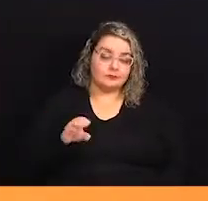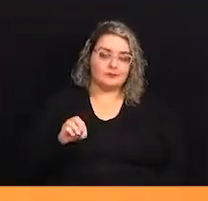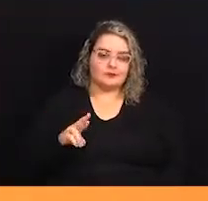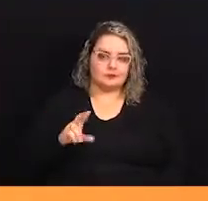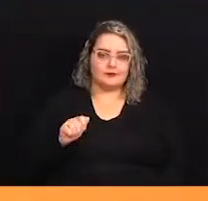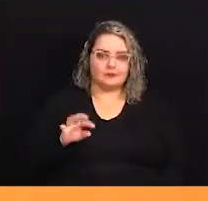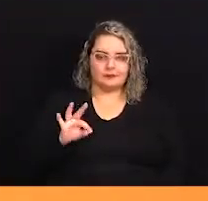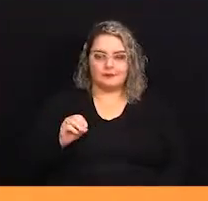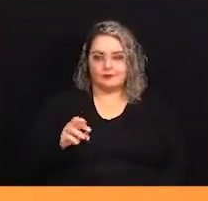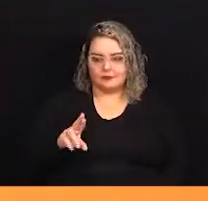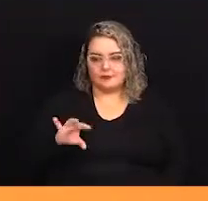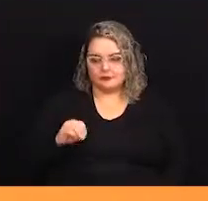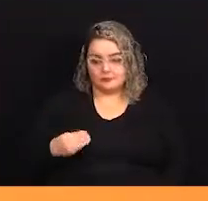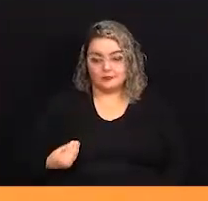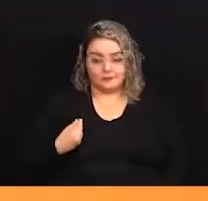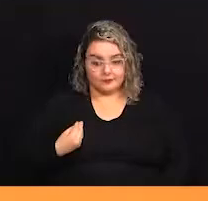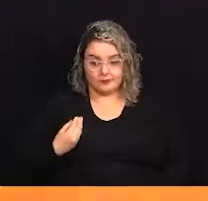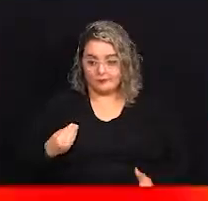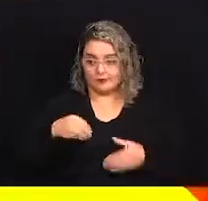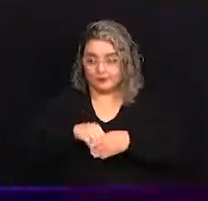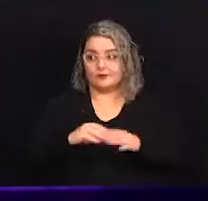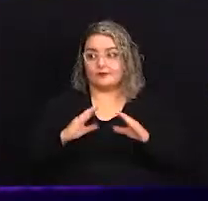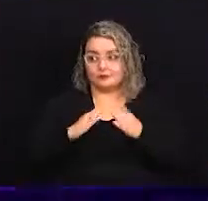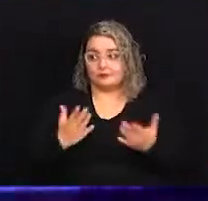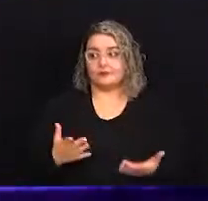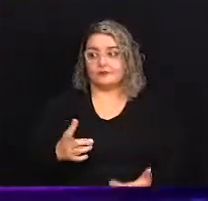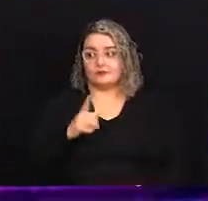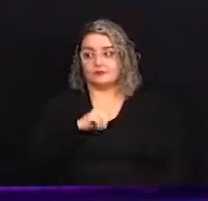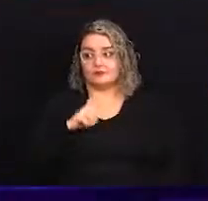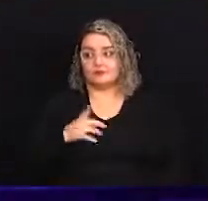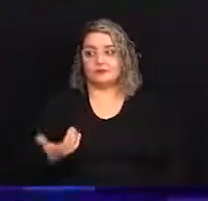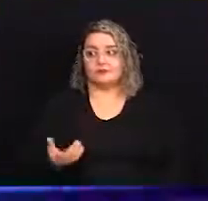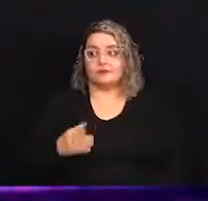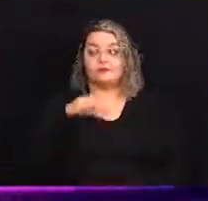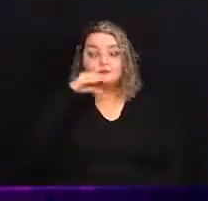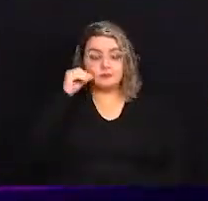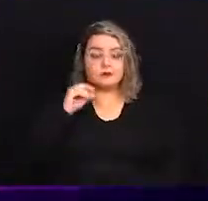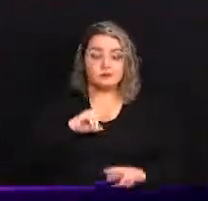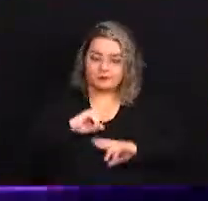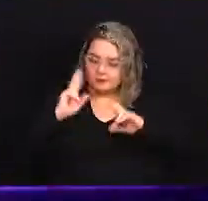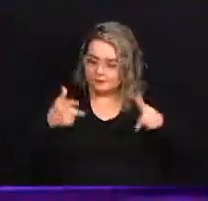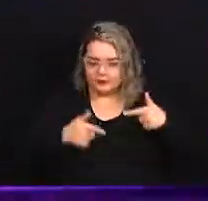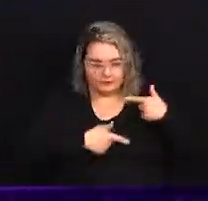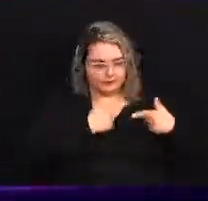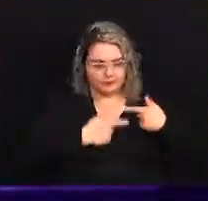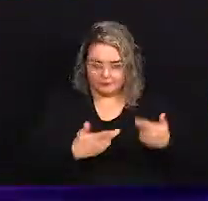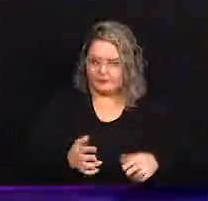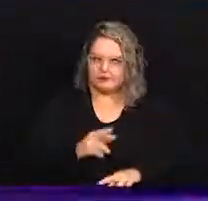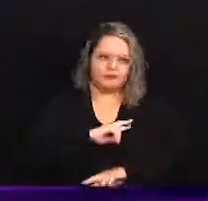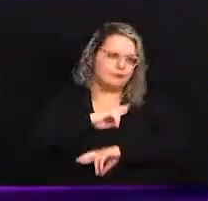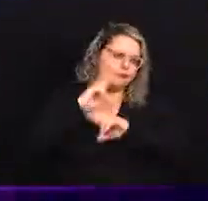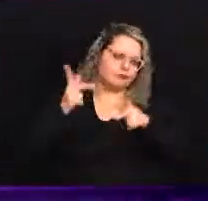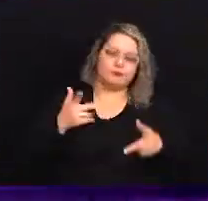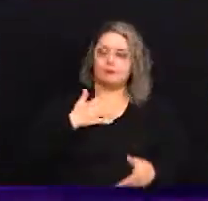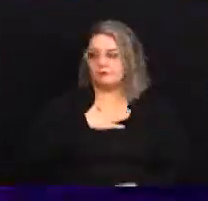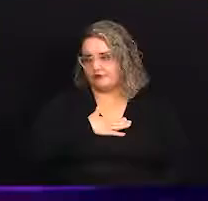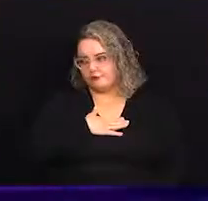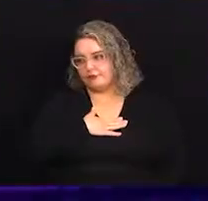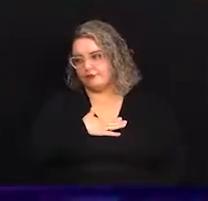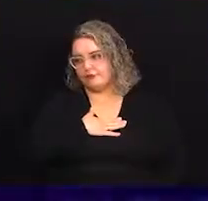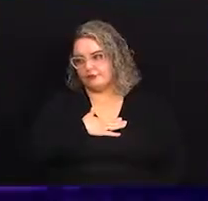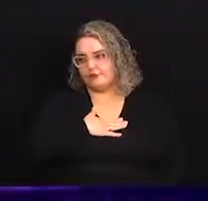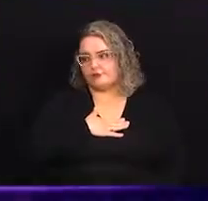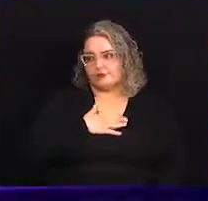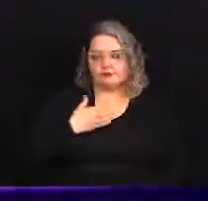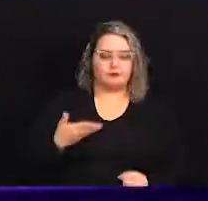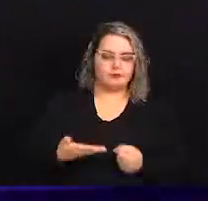vivo, assim, em casa. Mas eu acho que, assim, apesar de a gente ter uma adolescência muito diferente, essa geração que está aí hoje é muito diferente da minha, né?